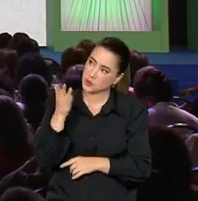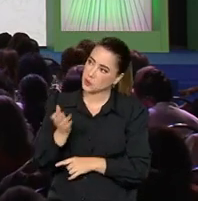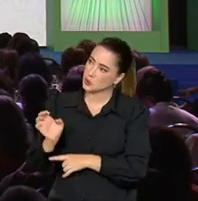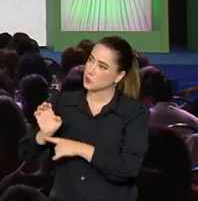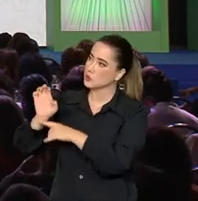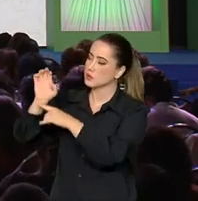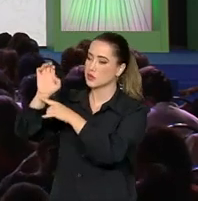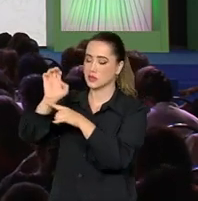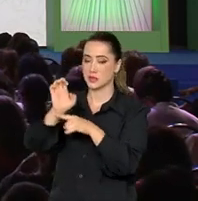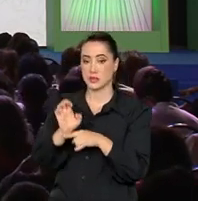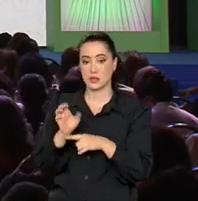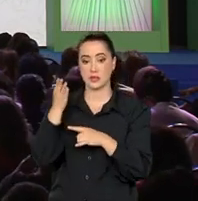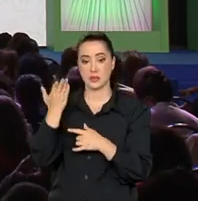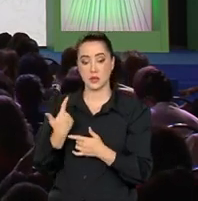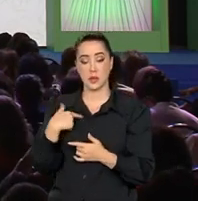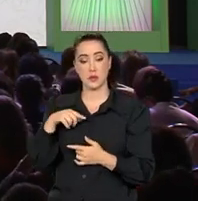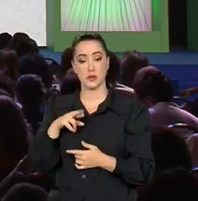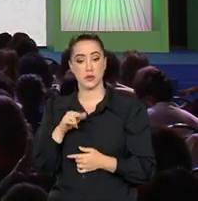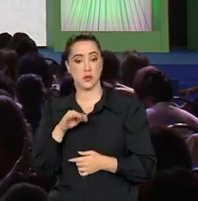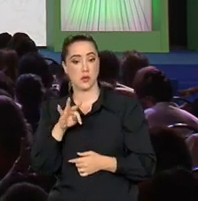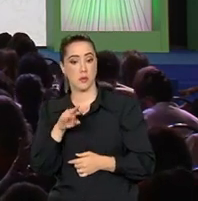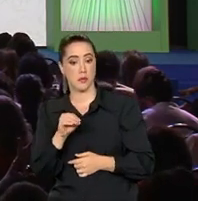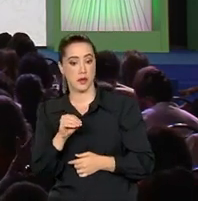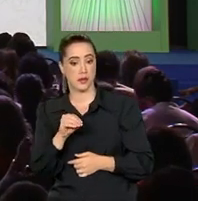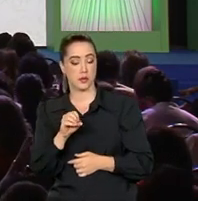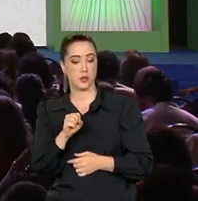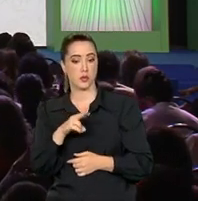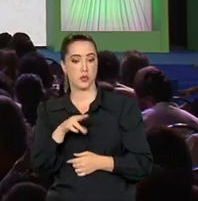em nome do Roberto Souza, secretário